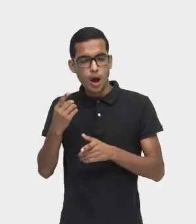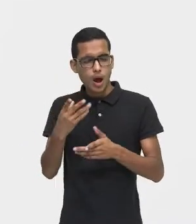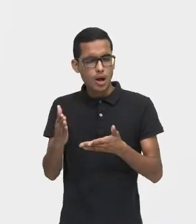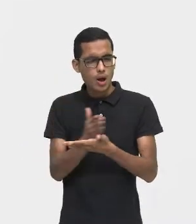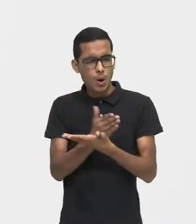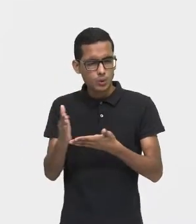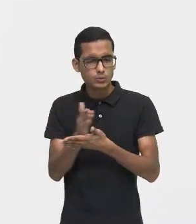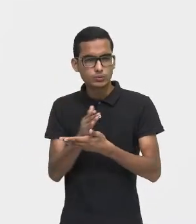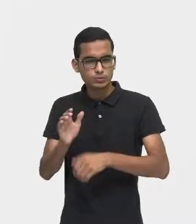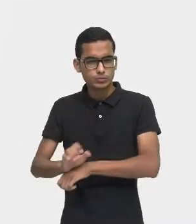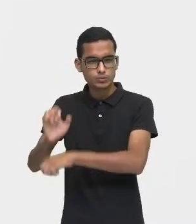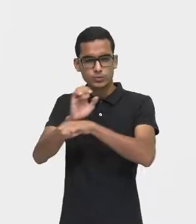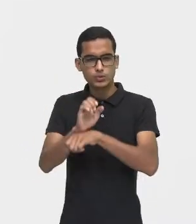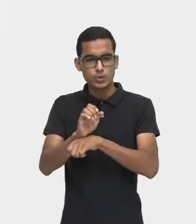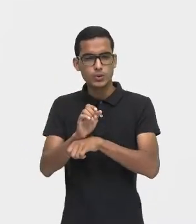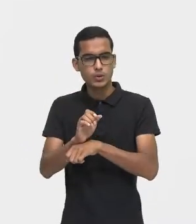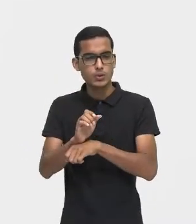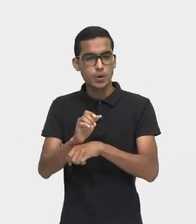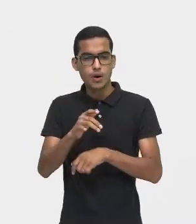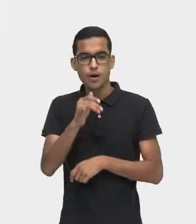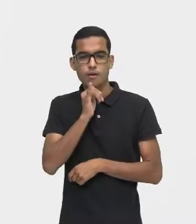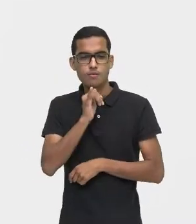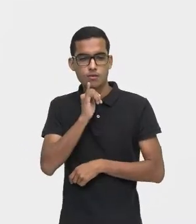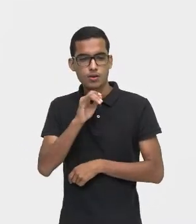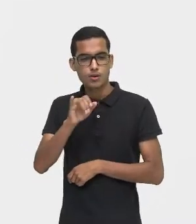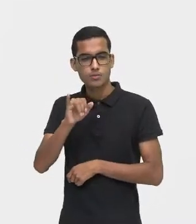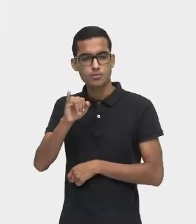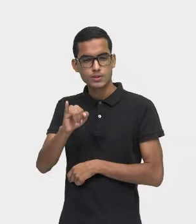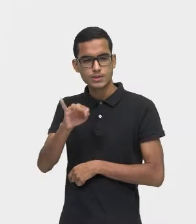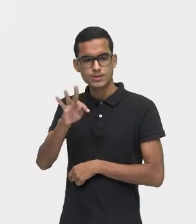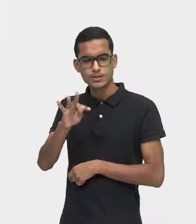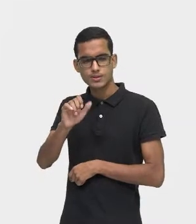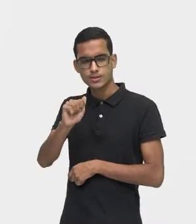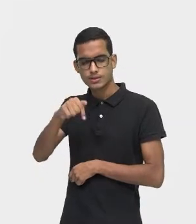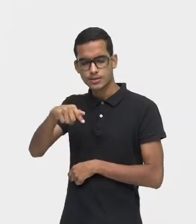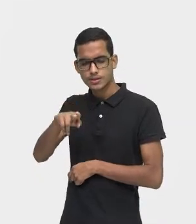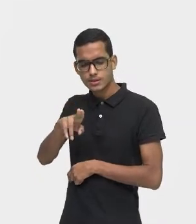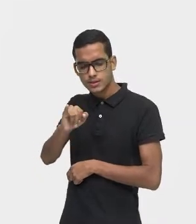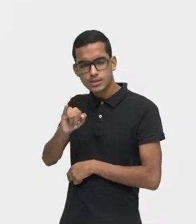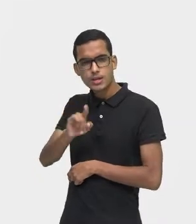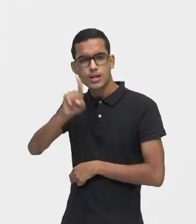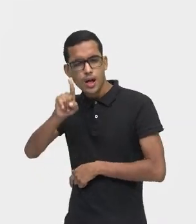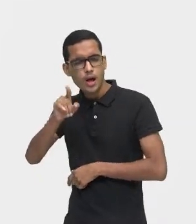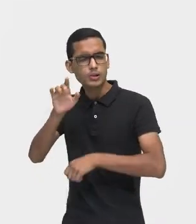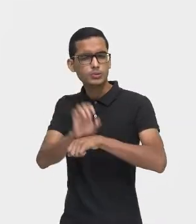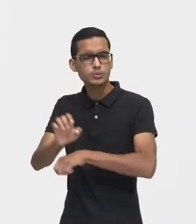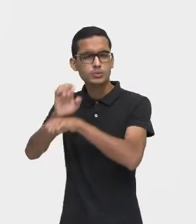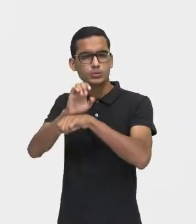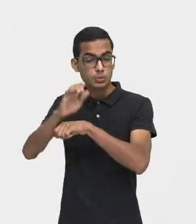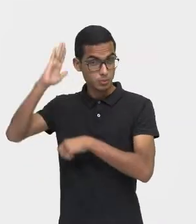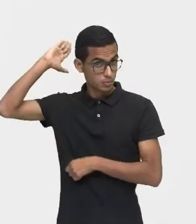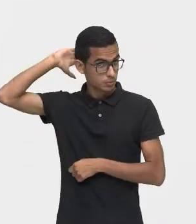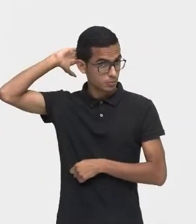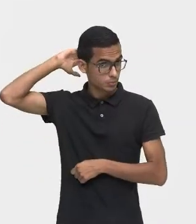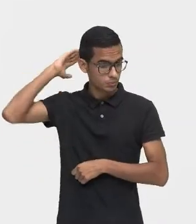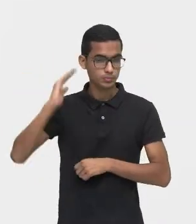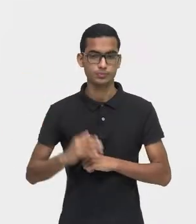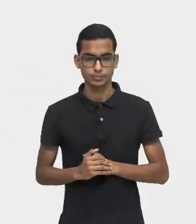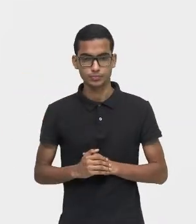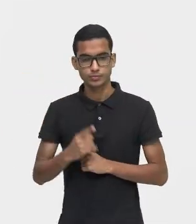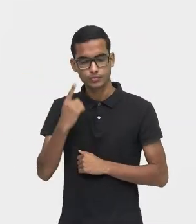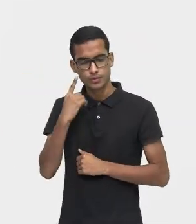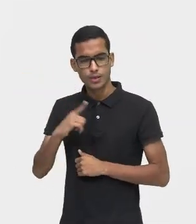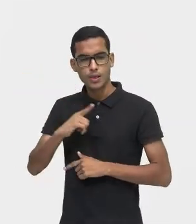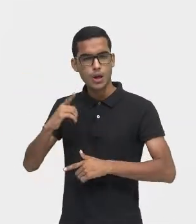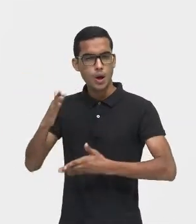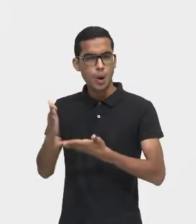realmente importantes, como o Porto de Itaqui, lá no Pará. Por quê? Porque vai ter principalmente alguns produtos que vão